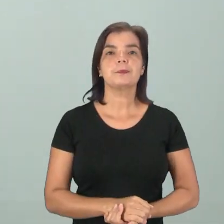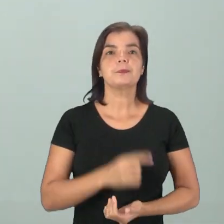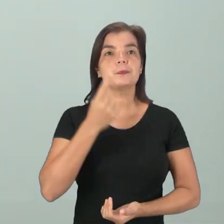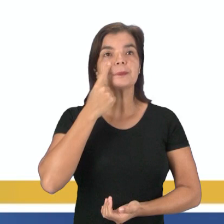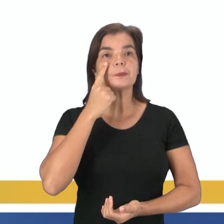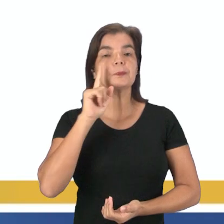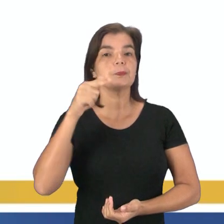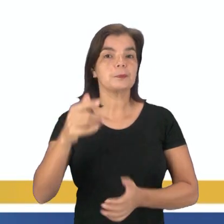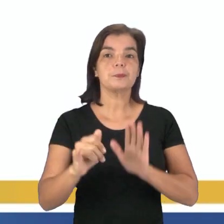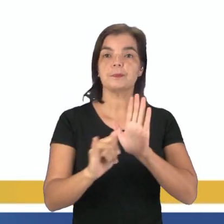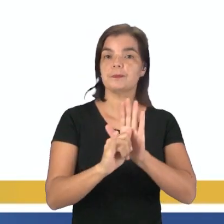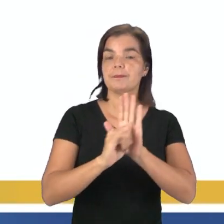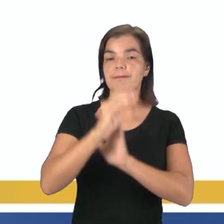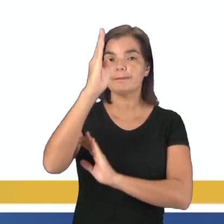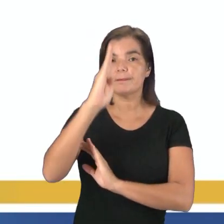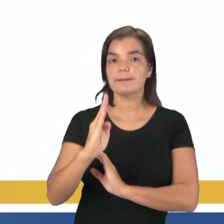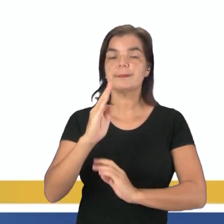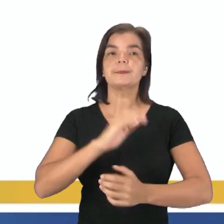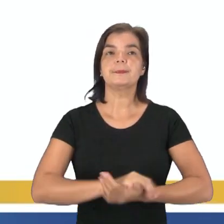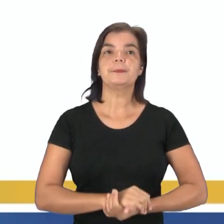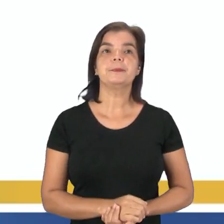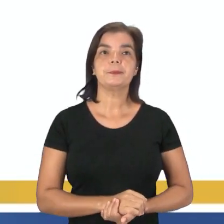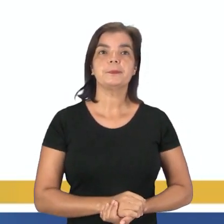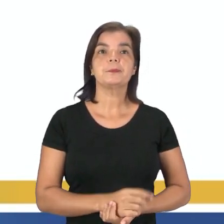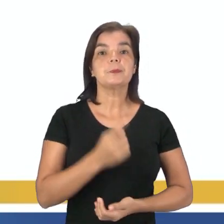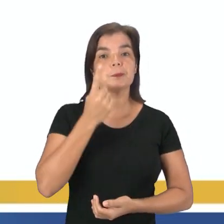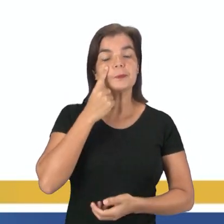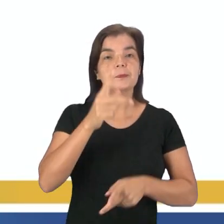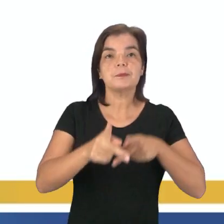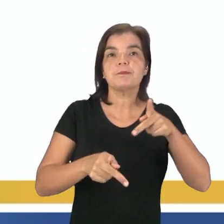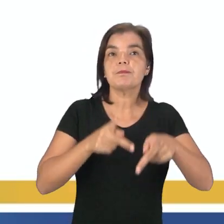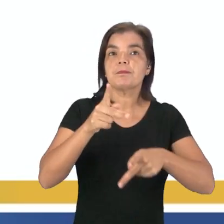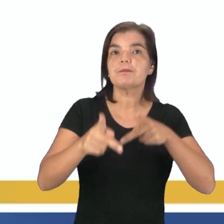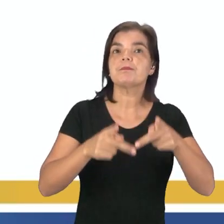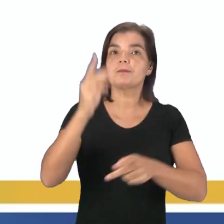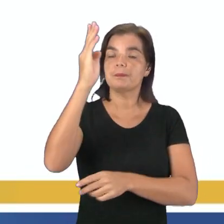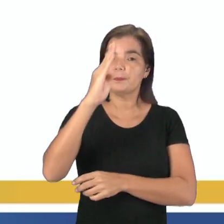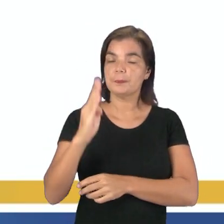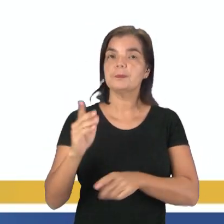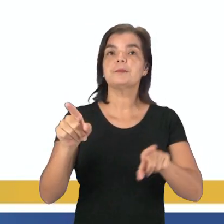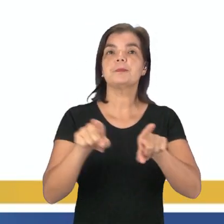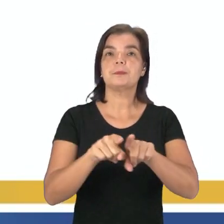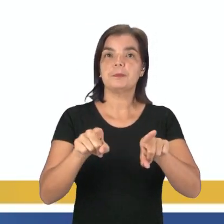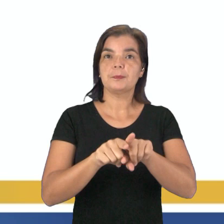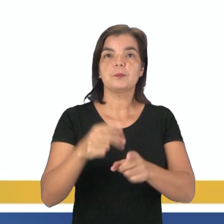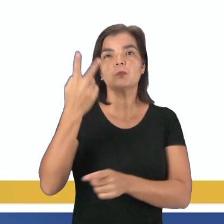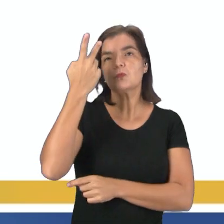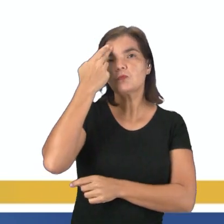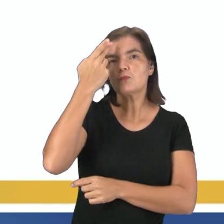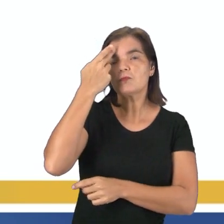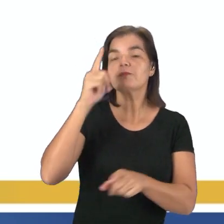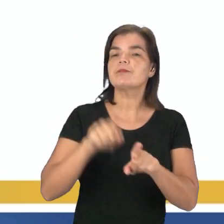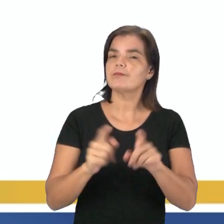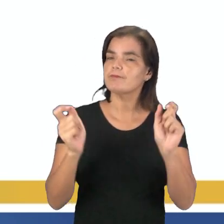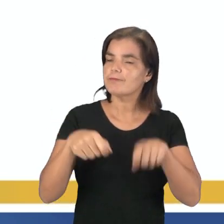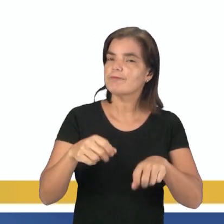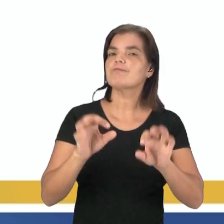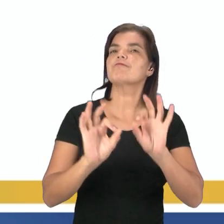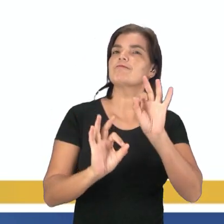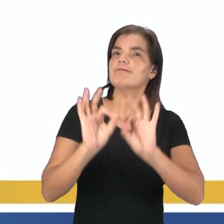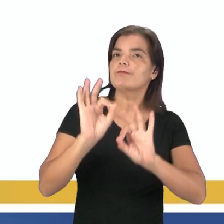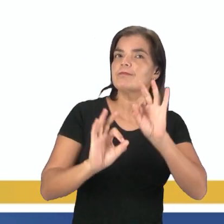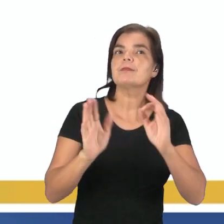vai ver um pouquinho da nossa identidade brasileira. Observando a população brasileira pelos aspectos comuns que